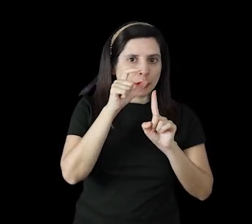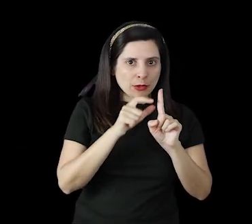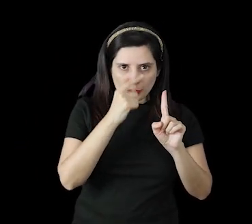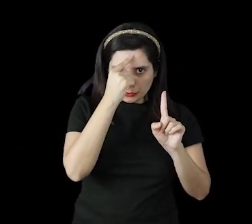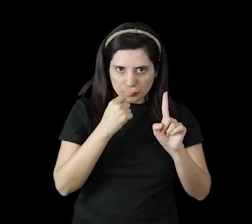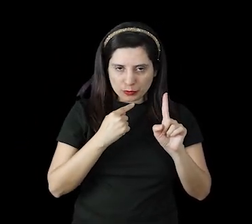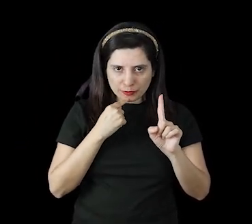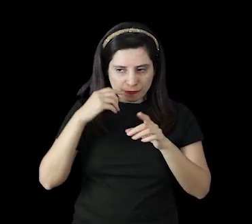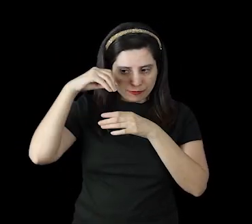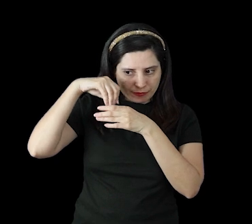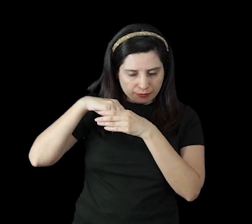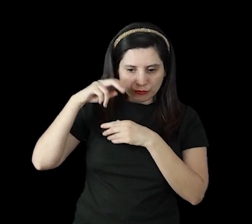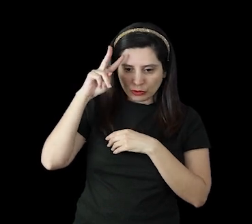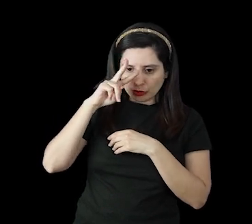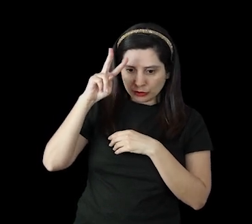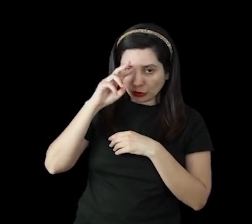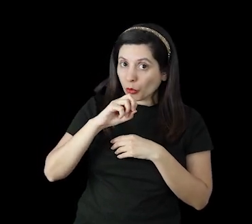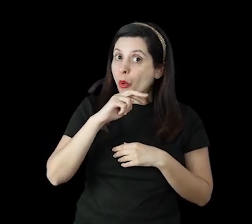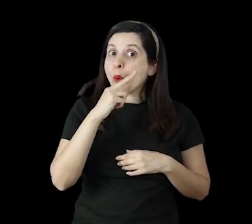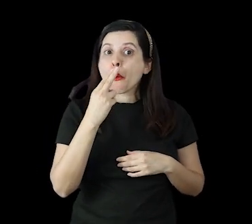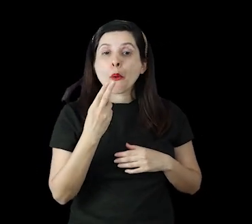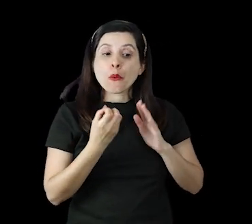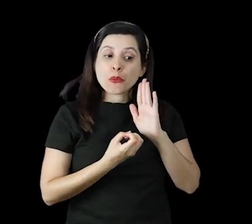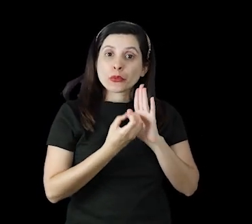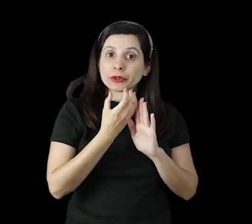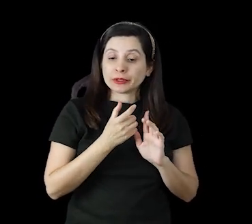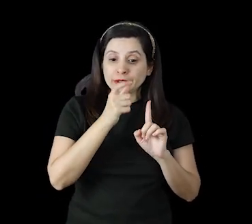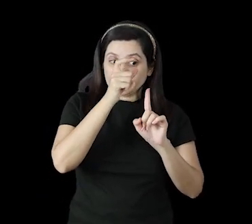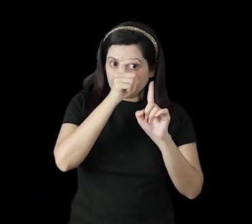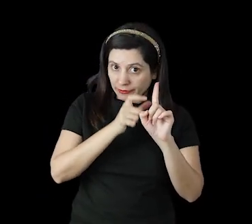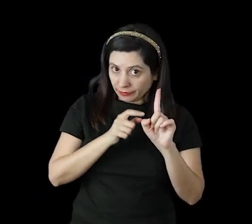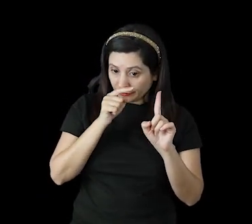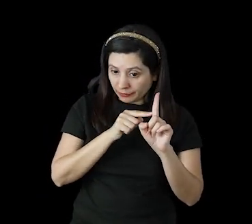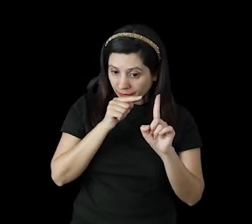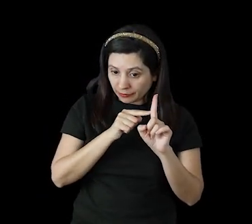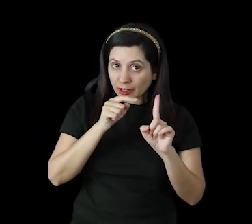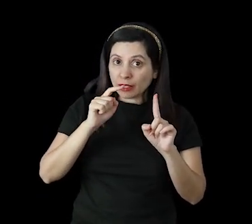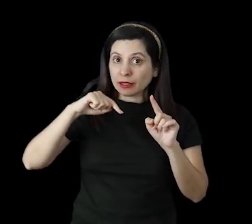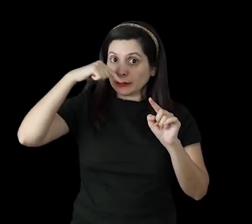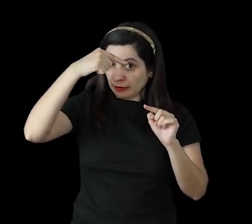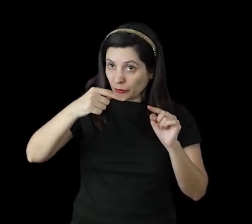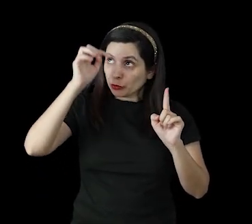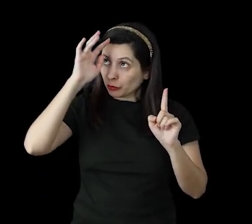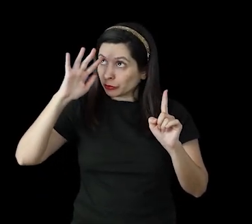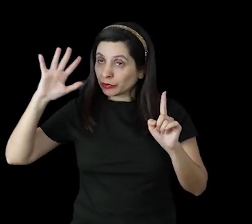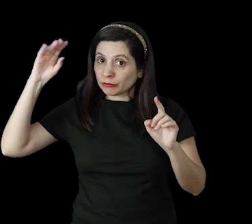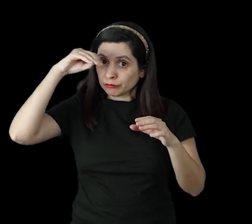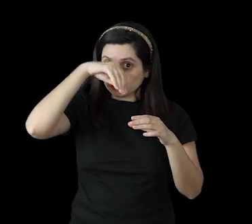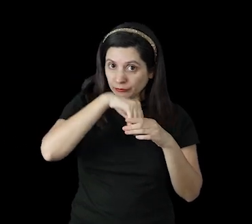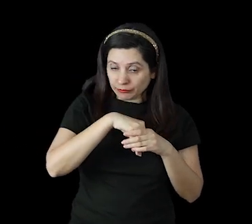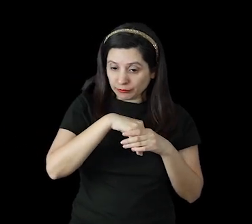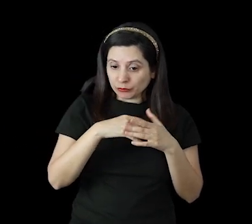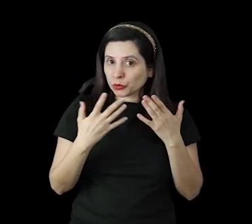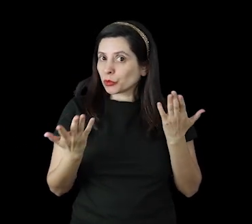a história dentro disso? Ou você cria antes, tipo, limpo, sem teoria nenhuma, e depois vai tentando aplicar?